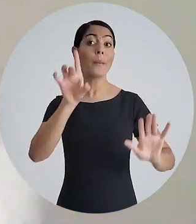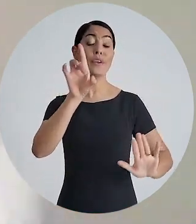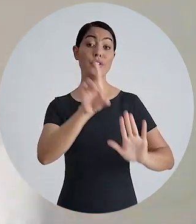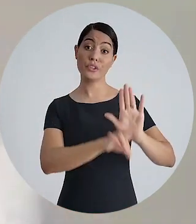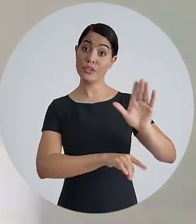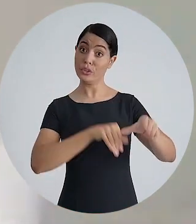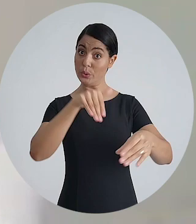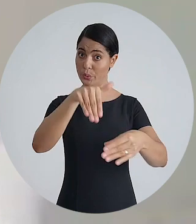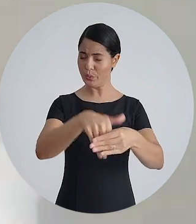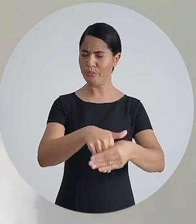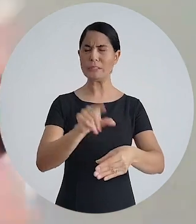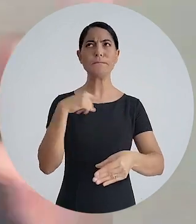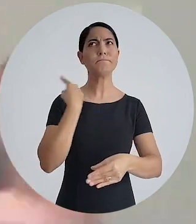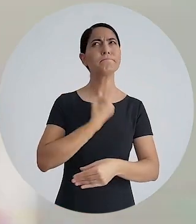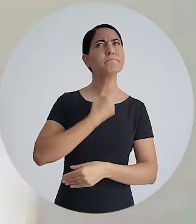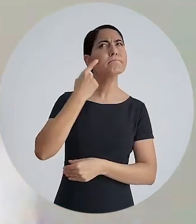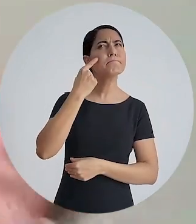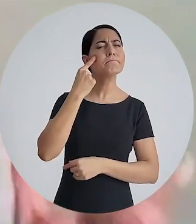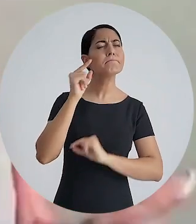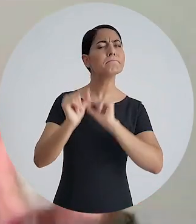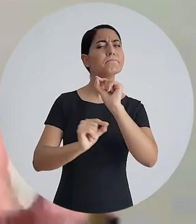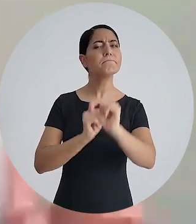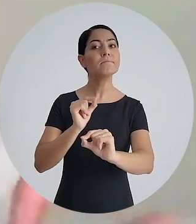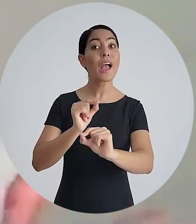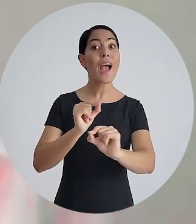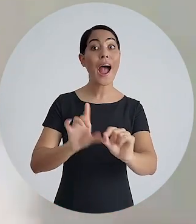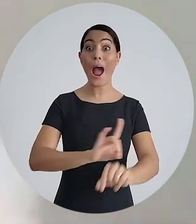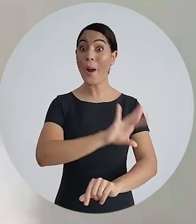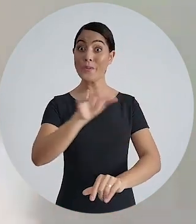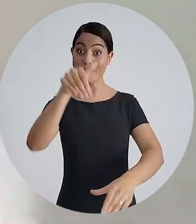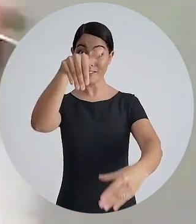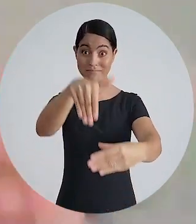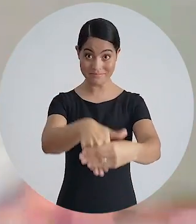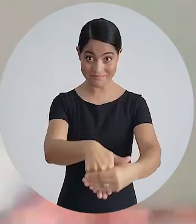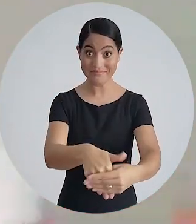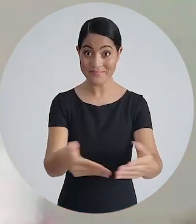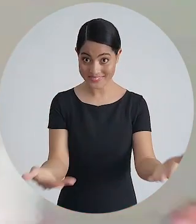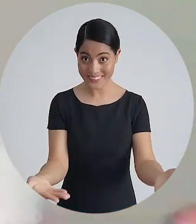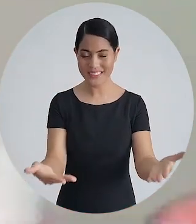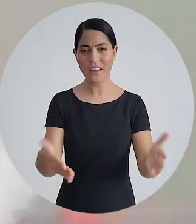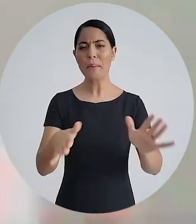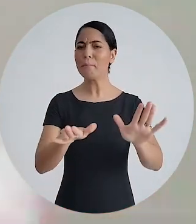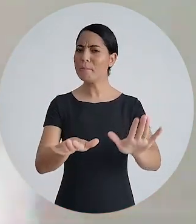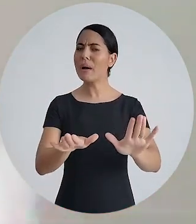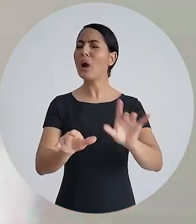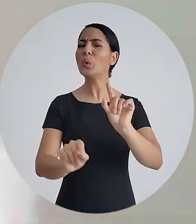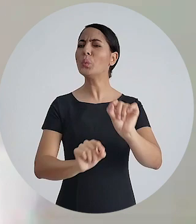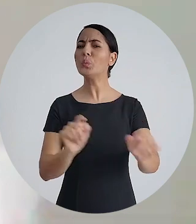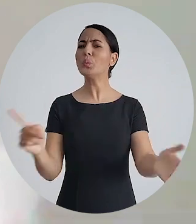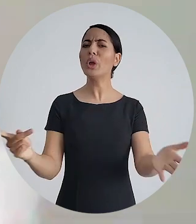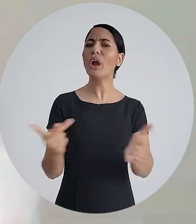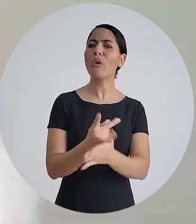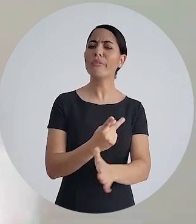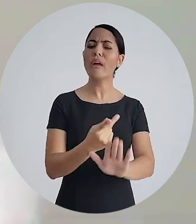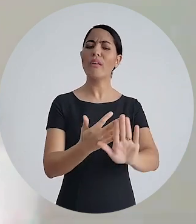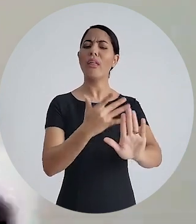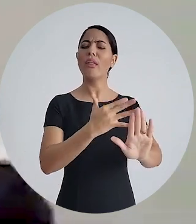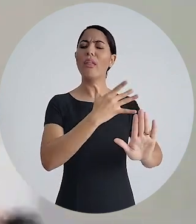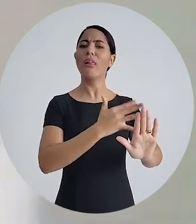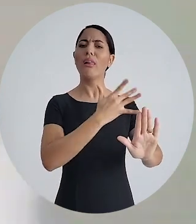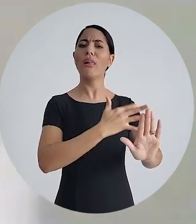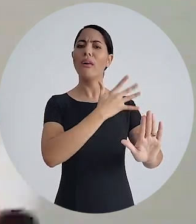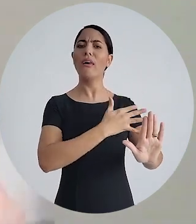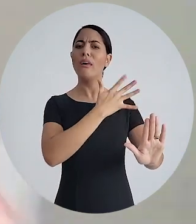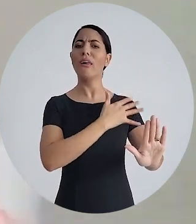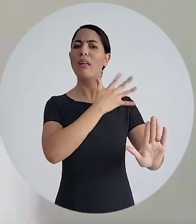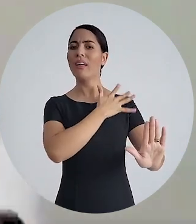eleitoral, a imagem que vem logo à mente é a do dia das eleições, né? Mas, na verdade, o